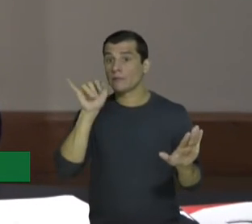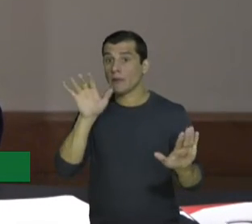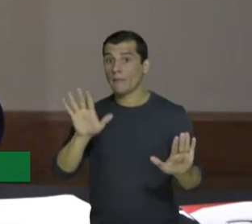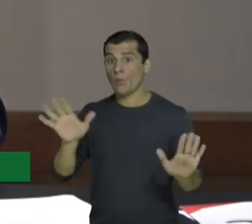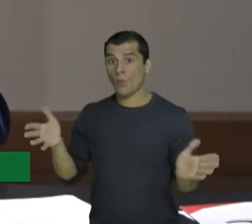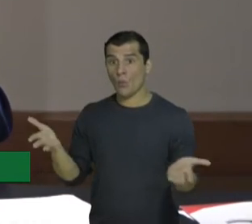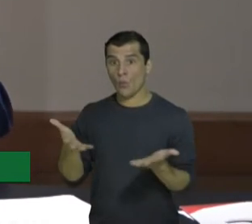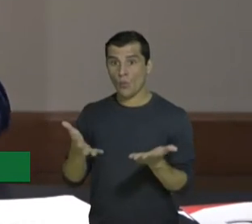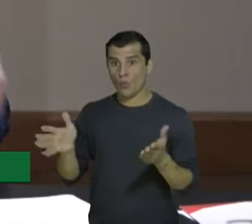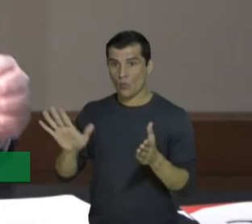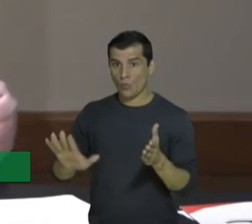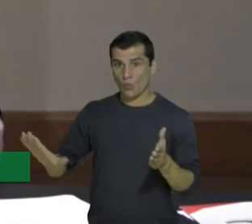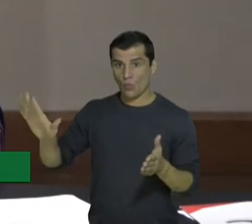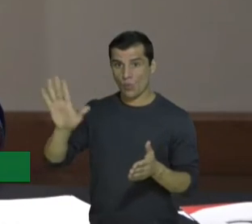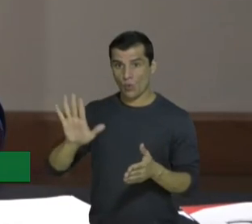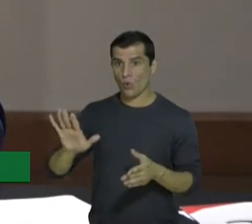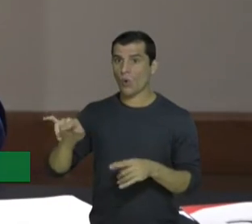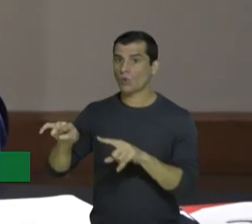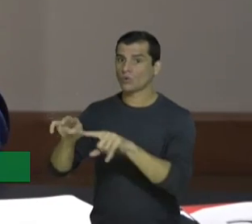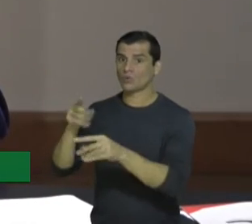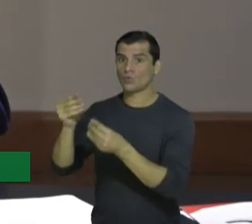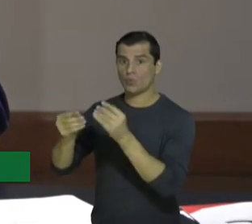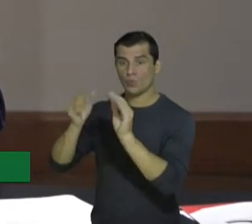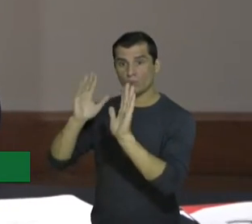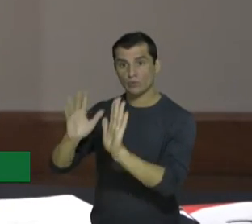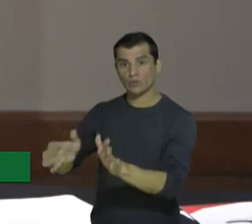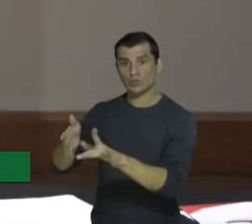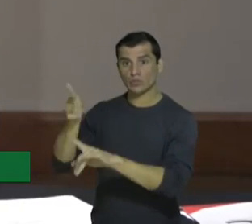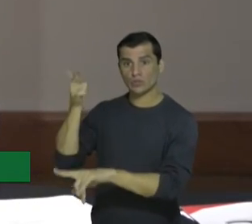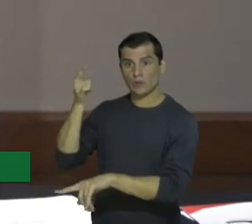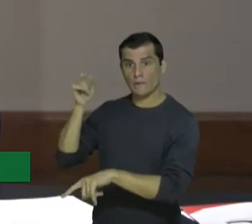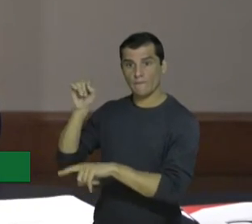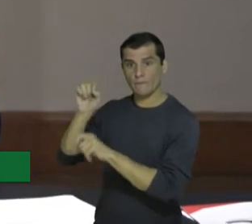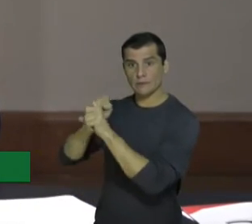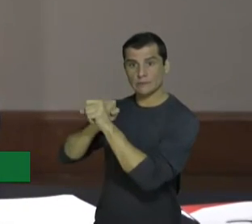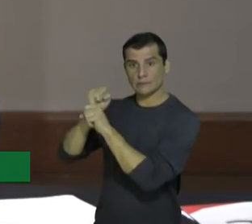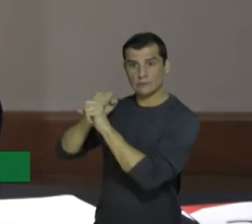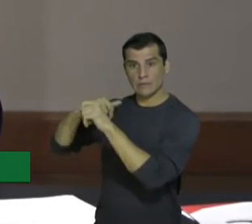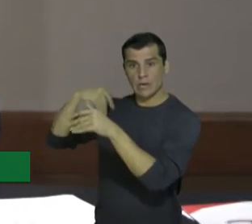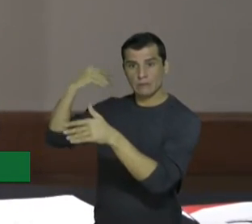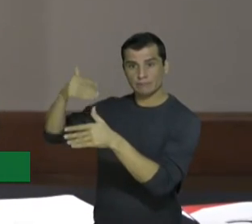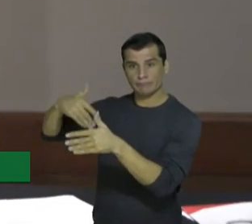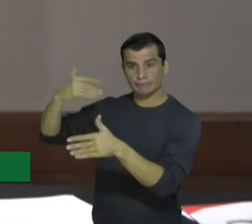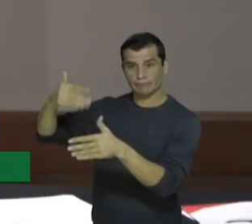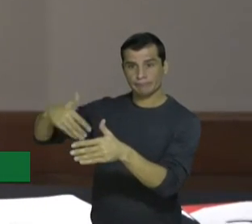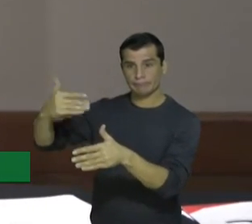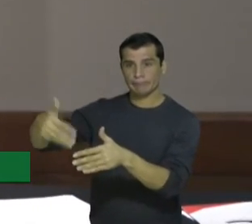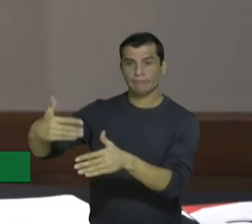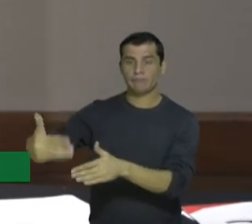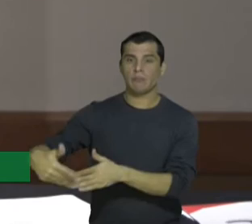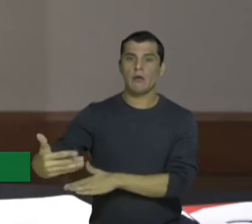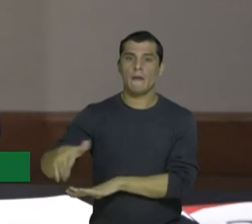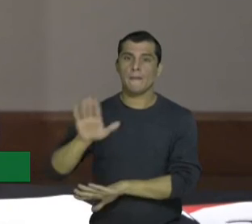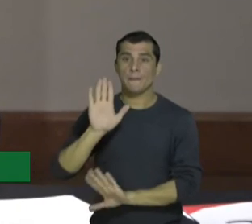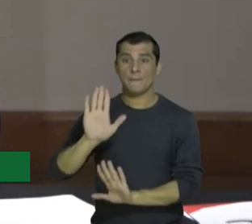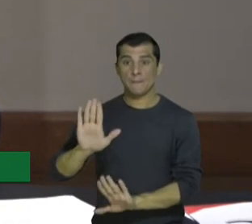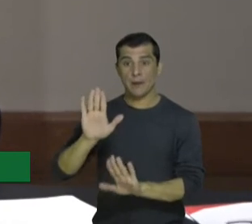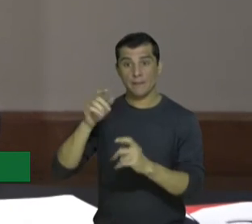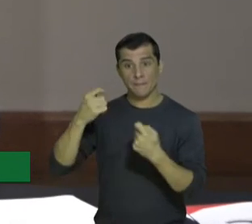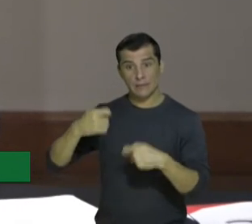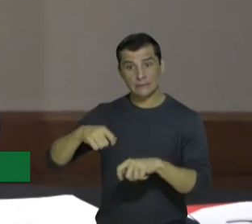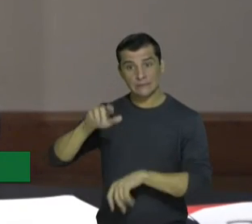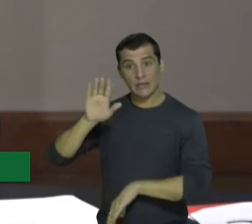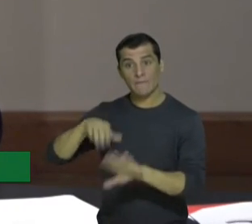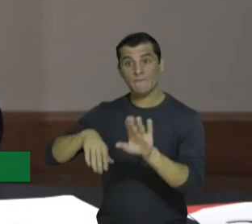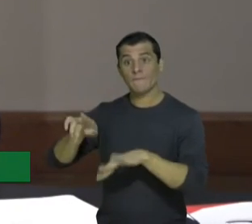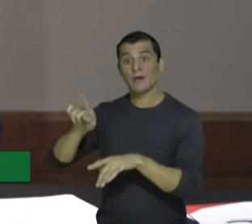mesa que foi originado há mais de 20 anos e que certamente já não talvez já não já necessite de algum tipo